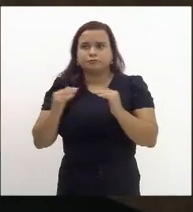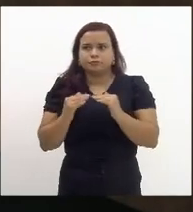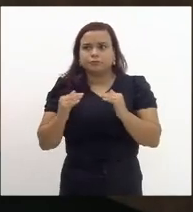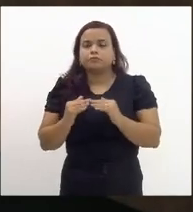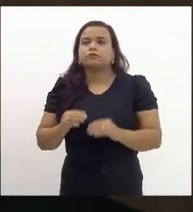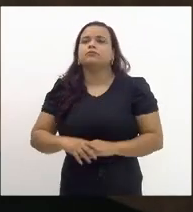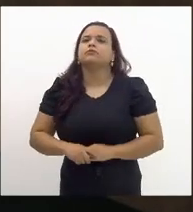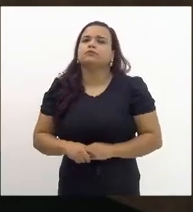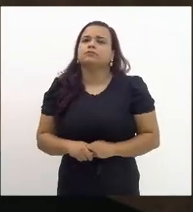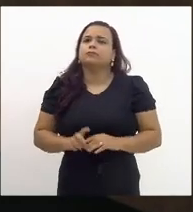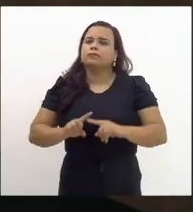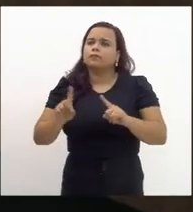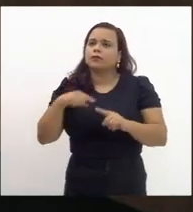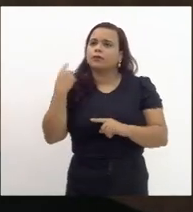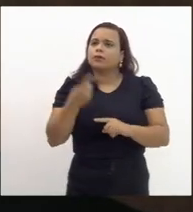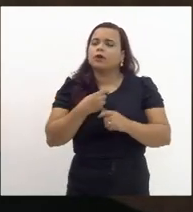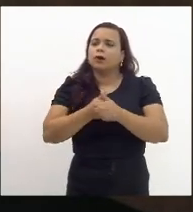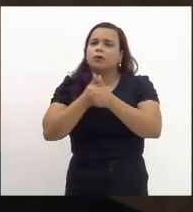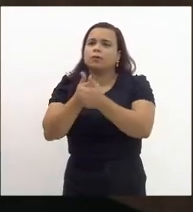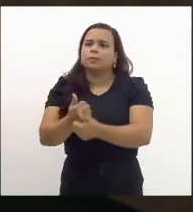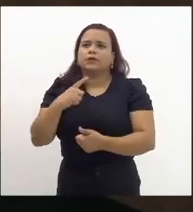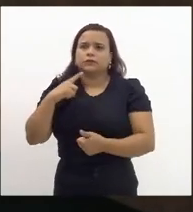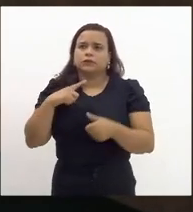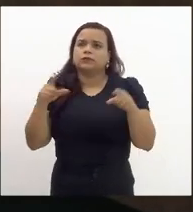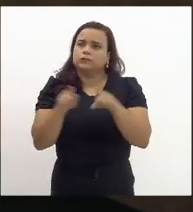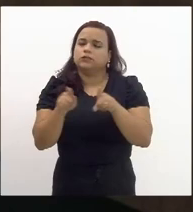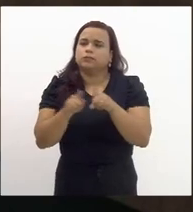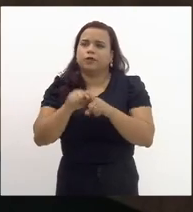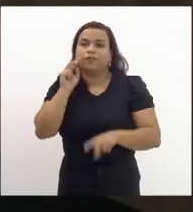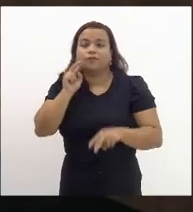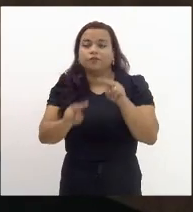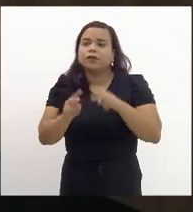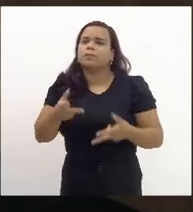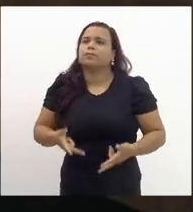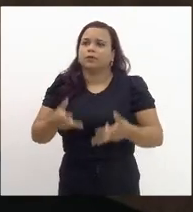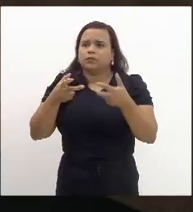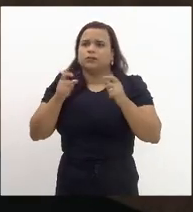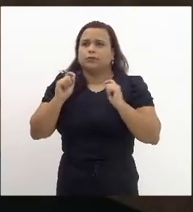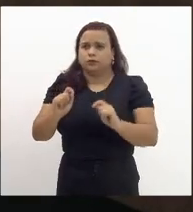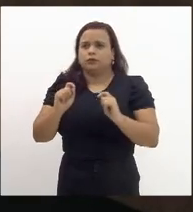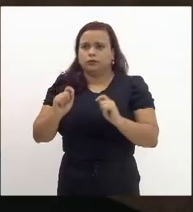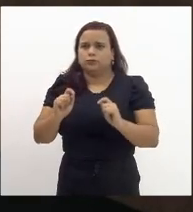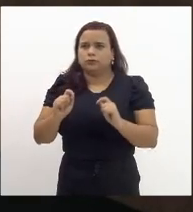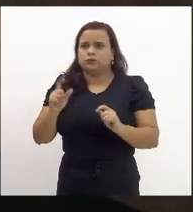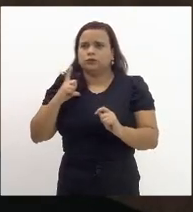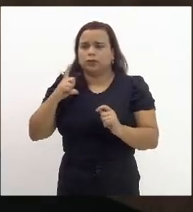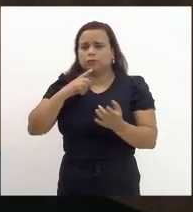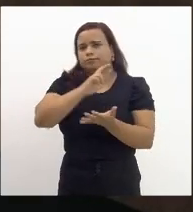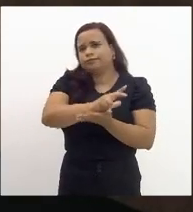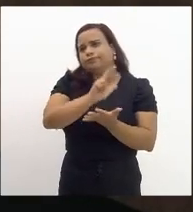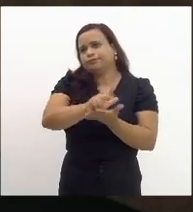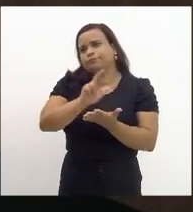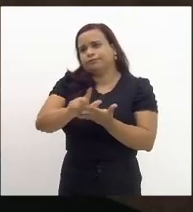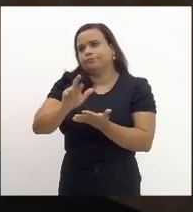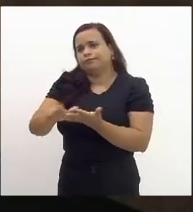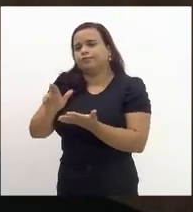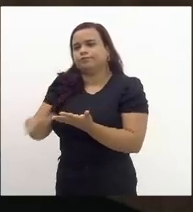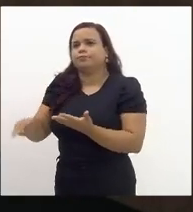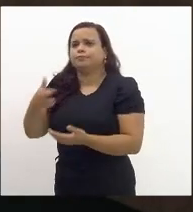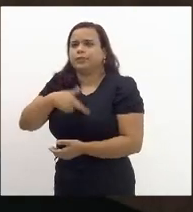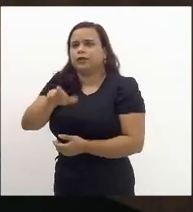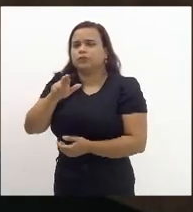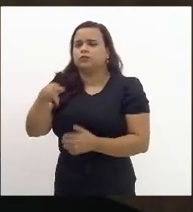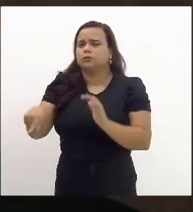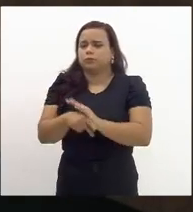nós temos acompanhado e visto, né, como a diversidade religiosa que o